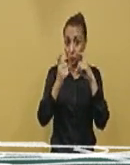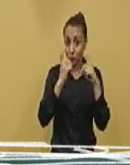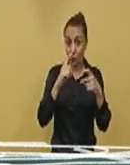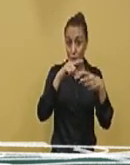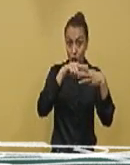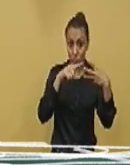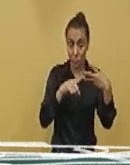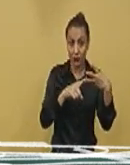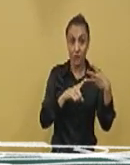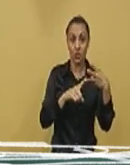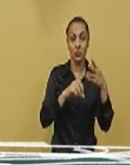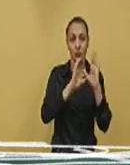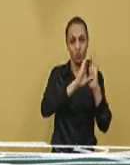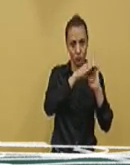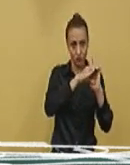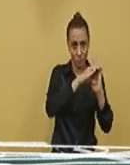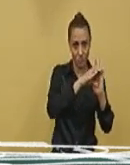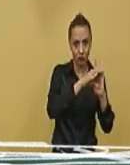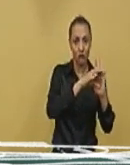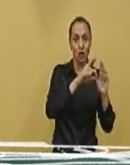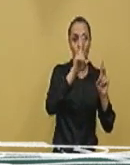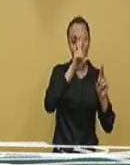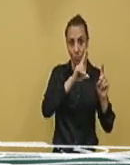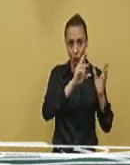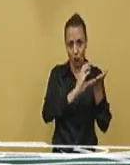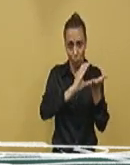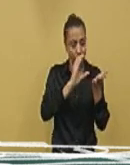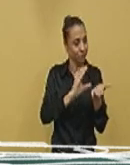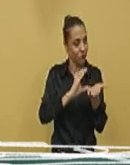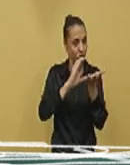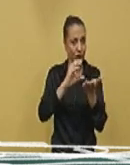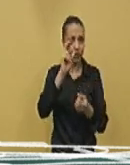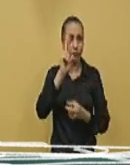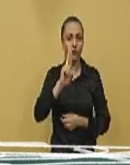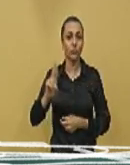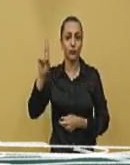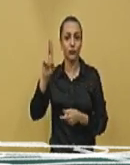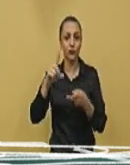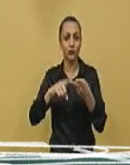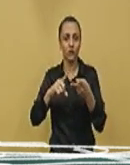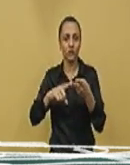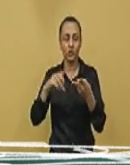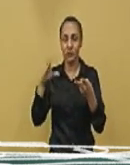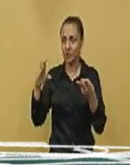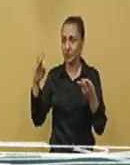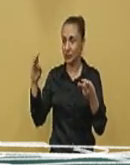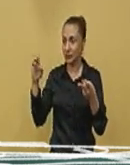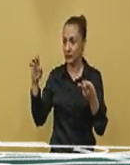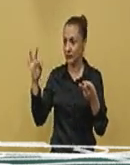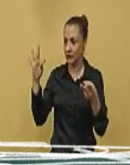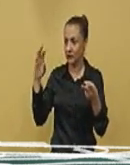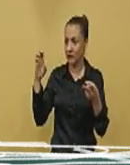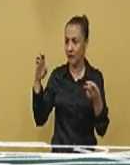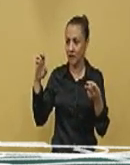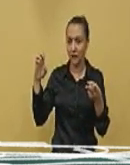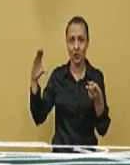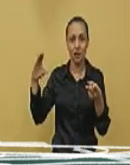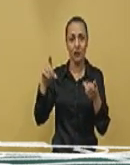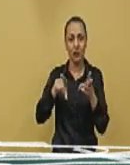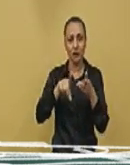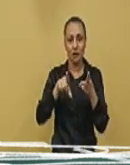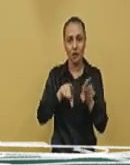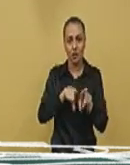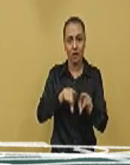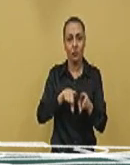conselhos da universidade. O conselho universitário, o CPEC e o de curadores. E isso foi quase que impossível no